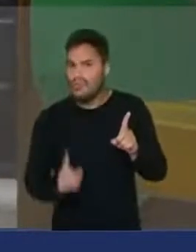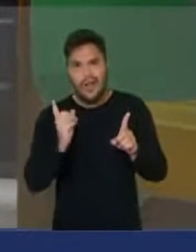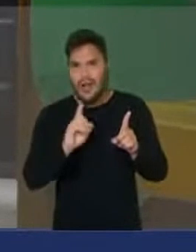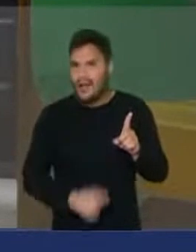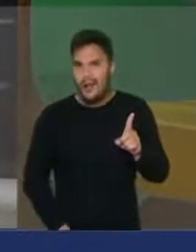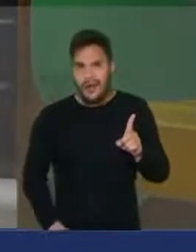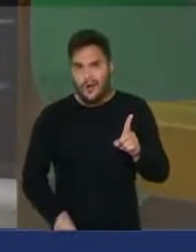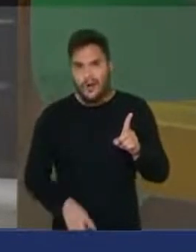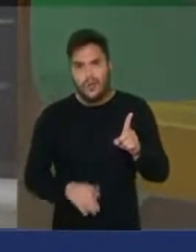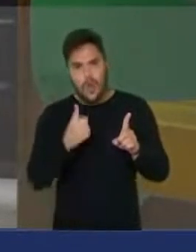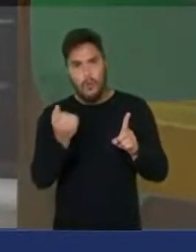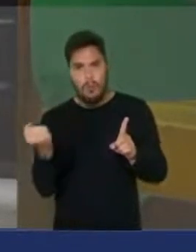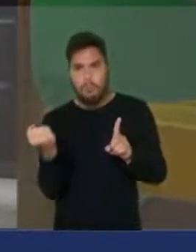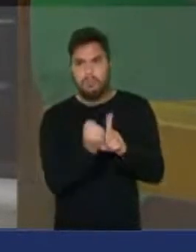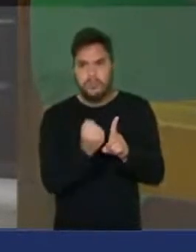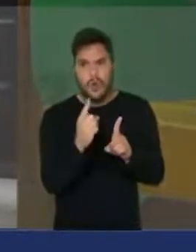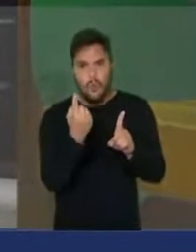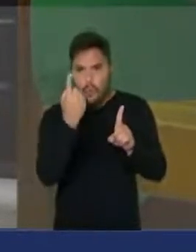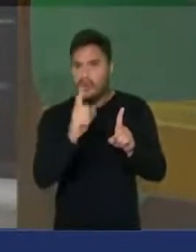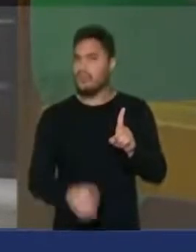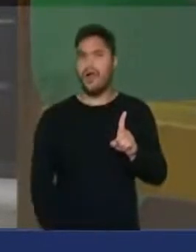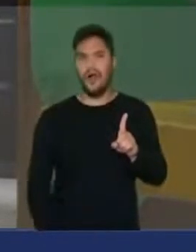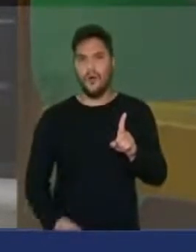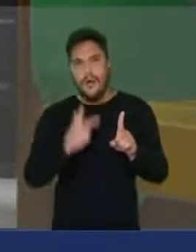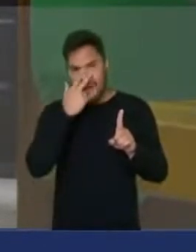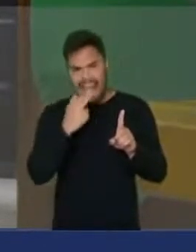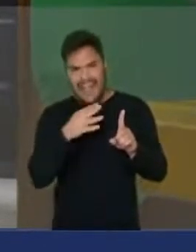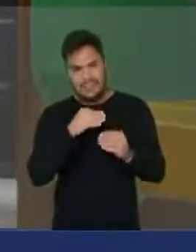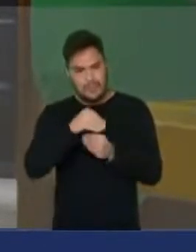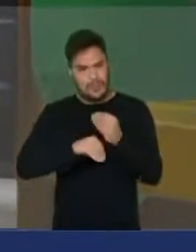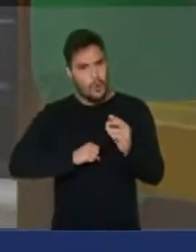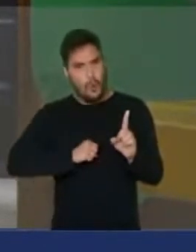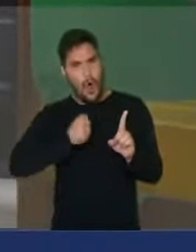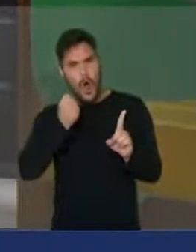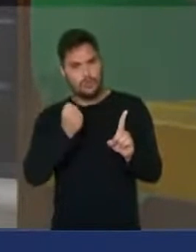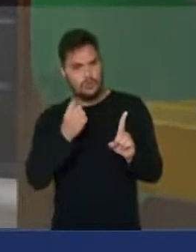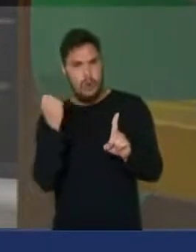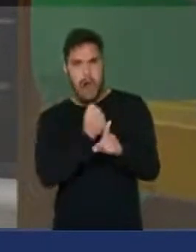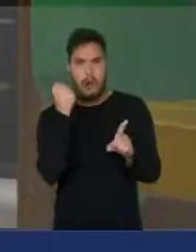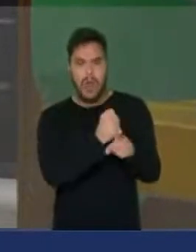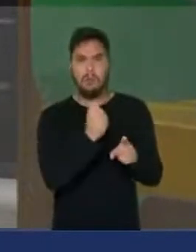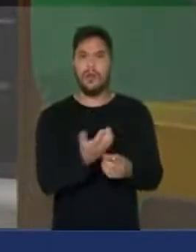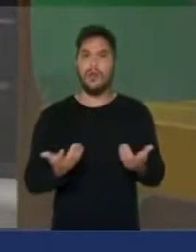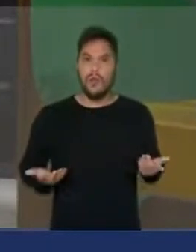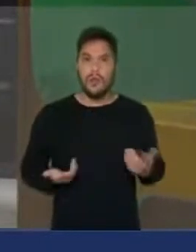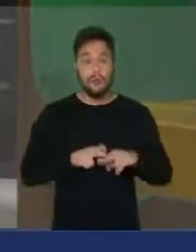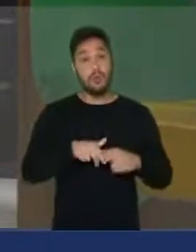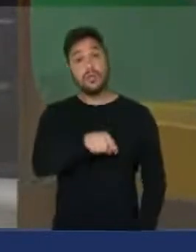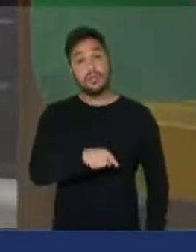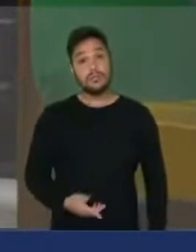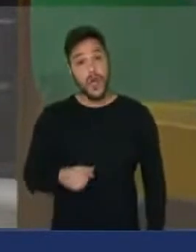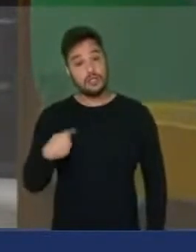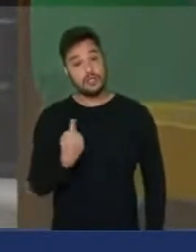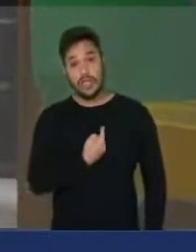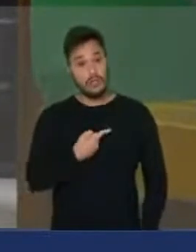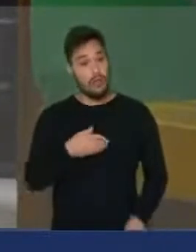travesti é morta com uma facada só no Brasil. É crime de ódio. E essa estrutura de ódio que nos exclui do mercado formal